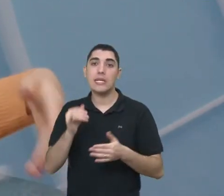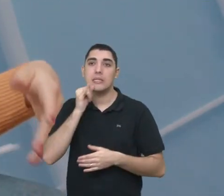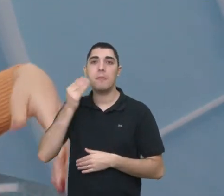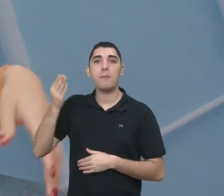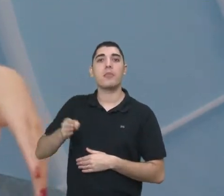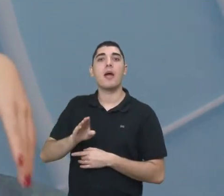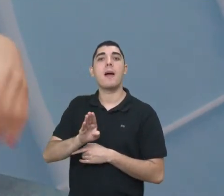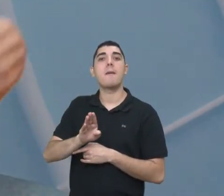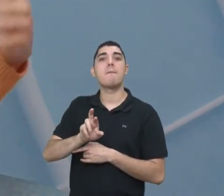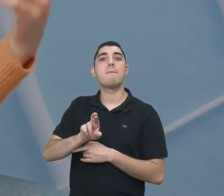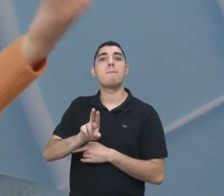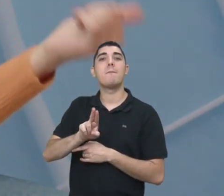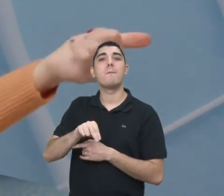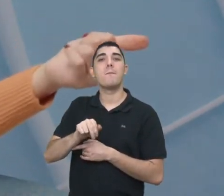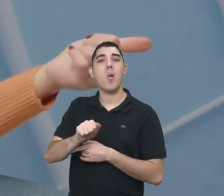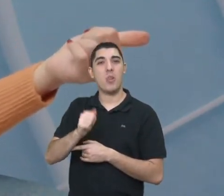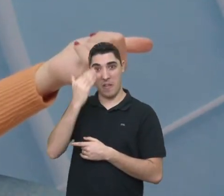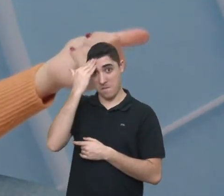Bruna Marquezine,